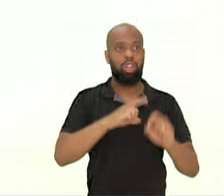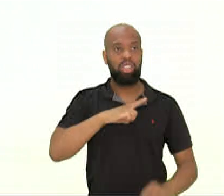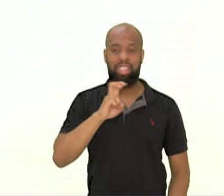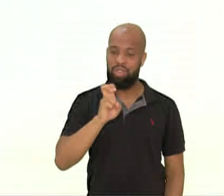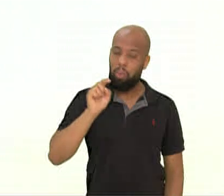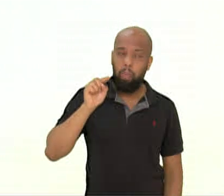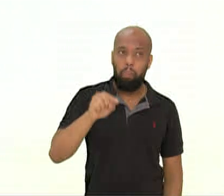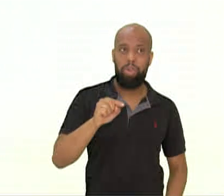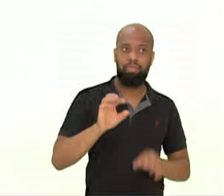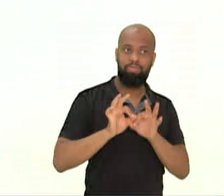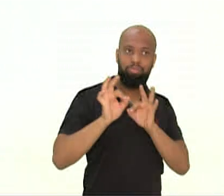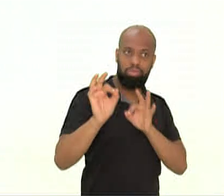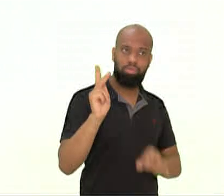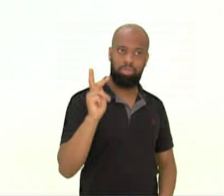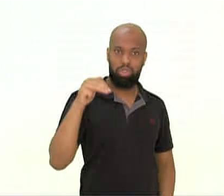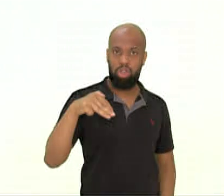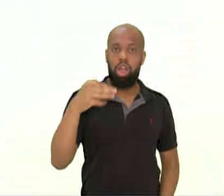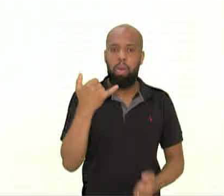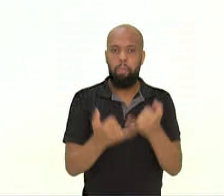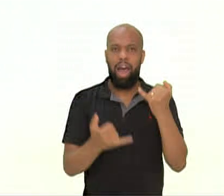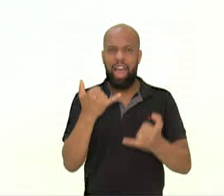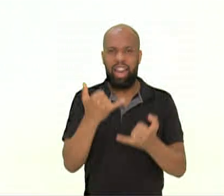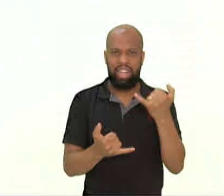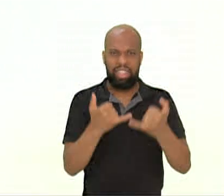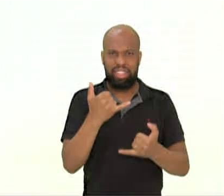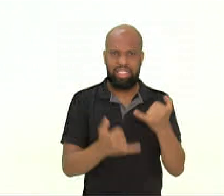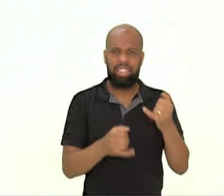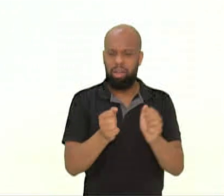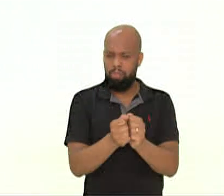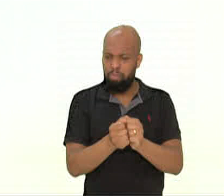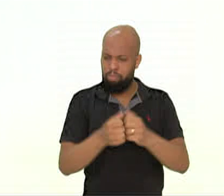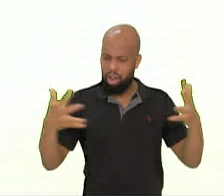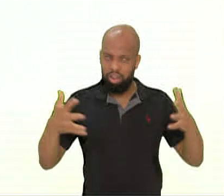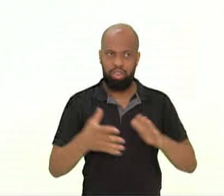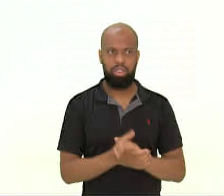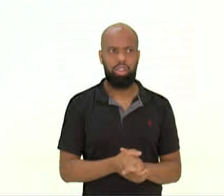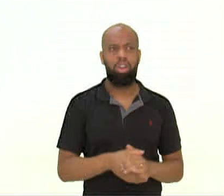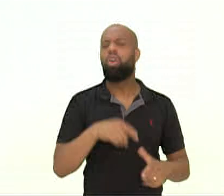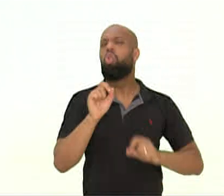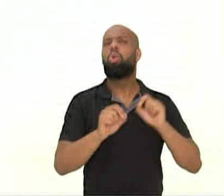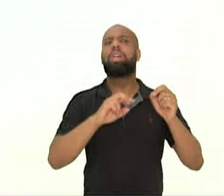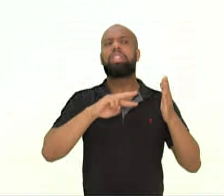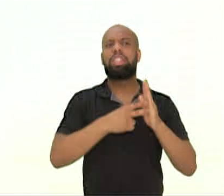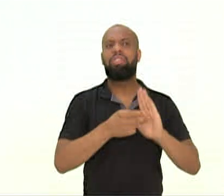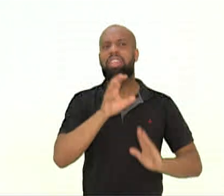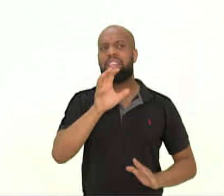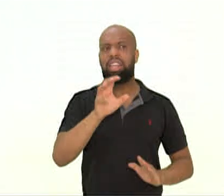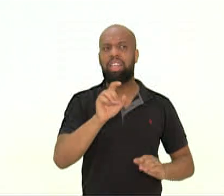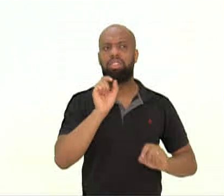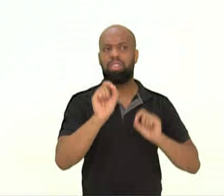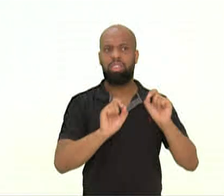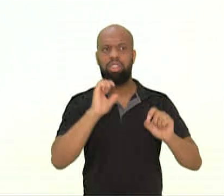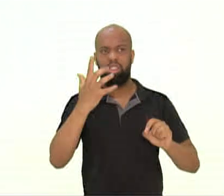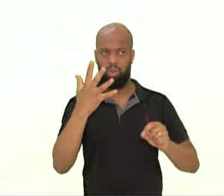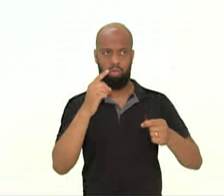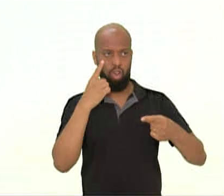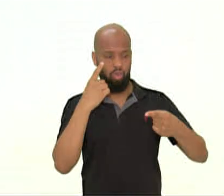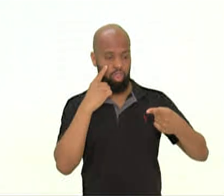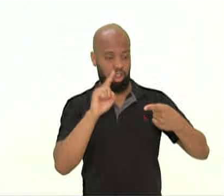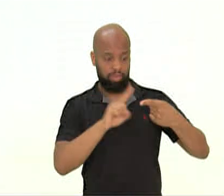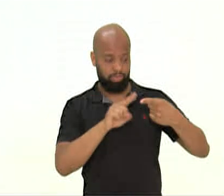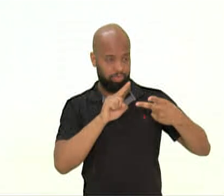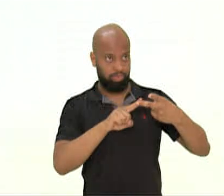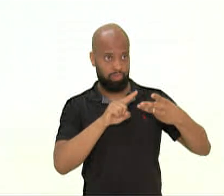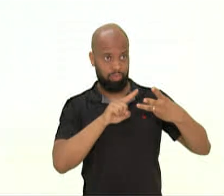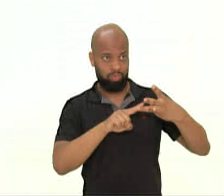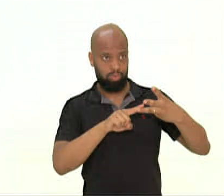canhão. A situação descrita representa, letra A, o colapso do vulcão Krakatoa, letra B, a bomba de hidrogênio